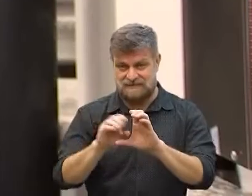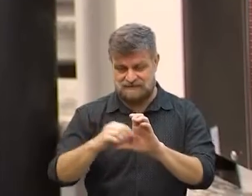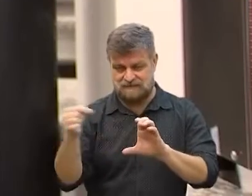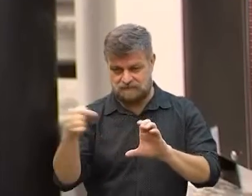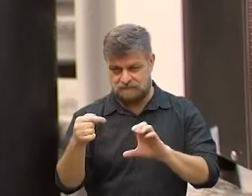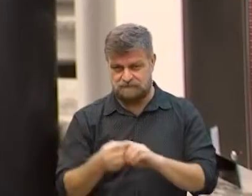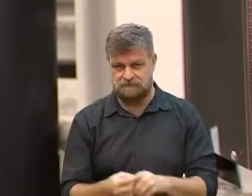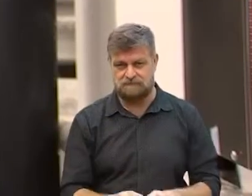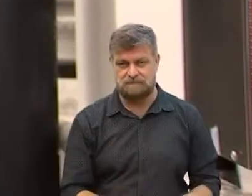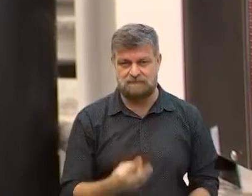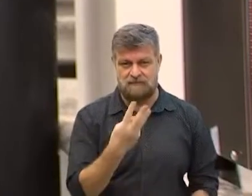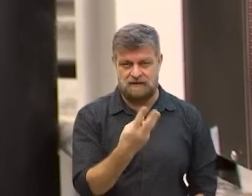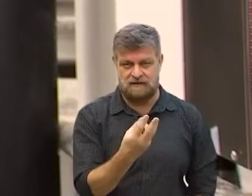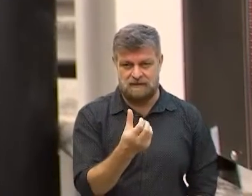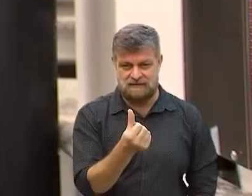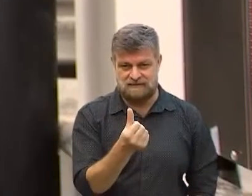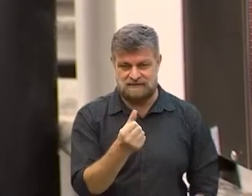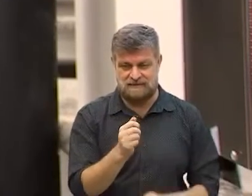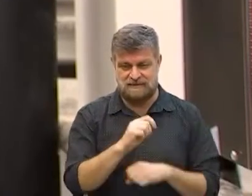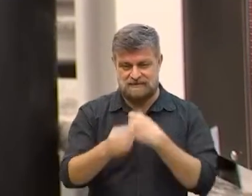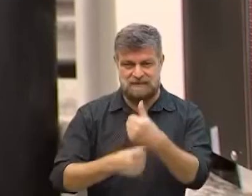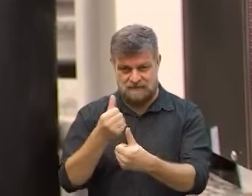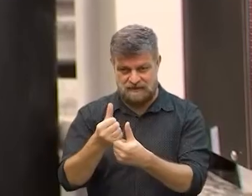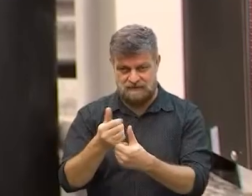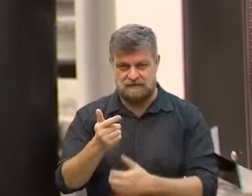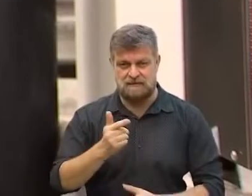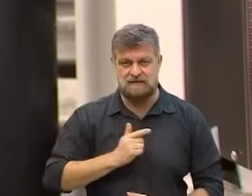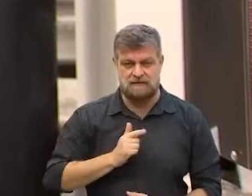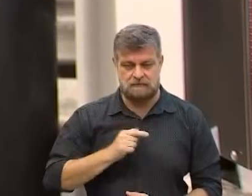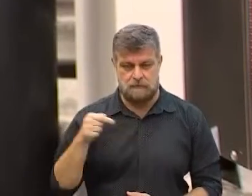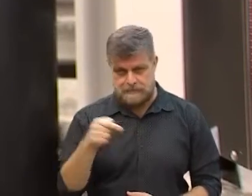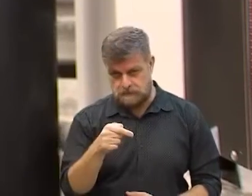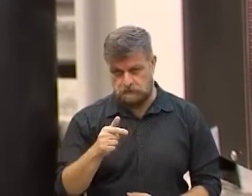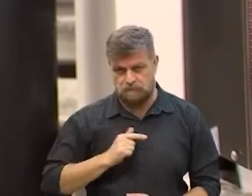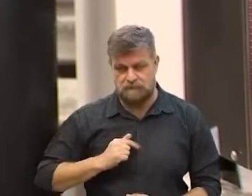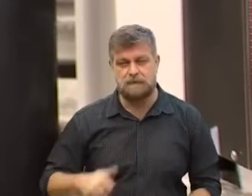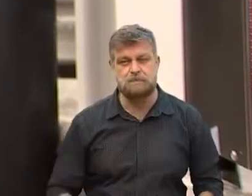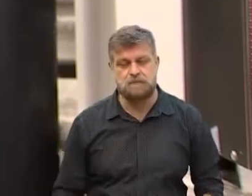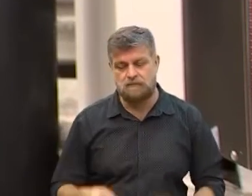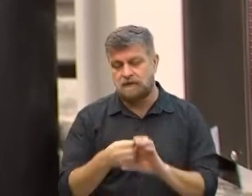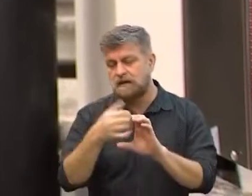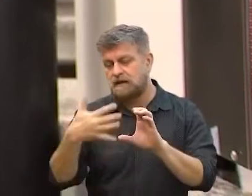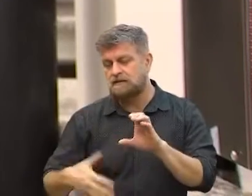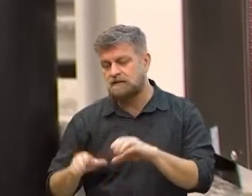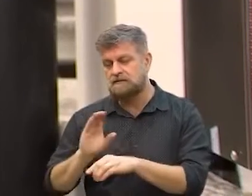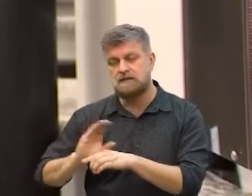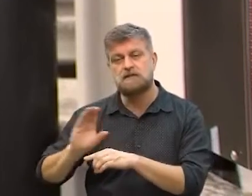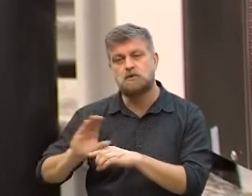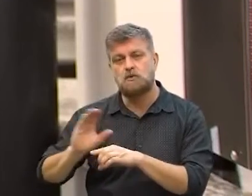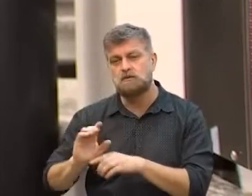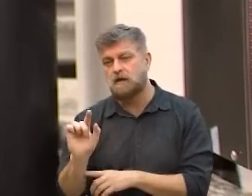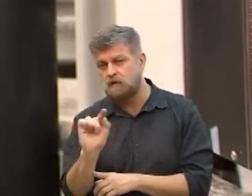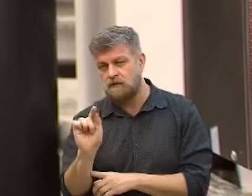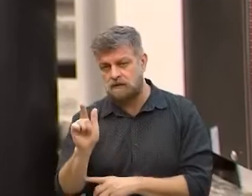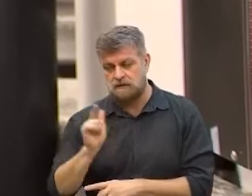né? São 36 semestres. Agora, o que caracteriza bastante esse curso é